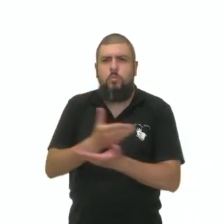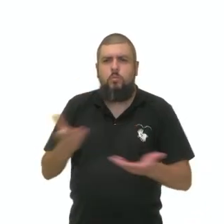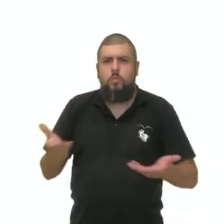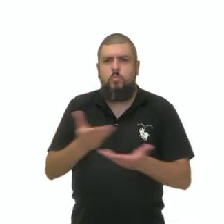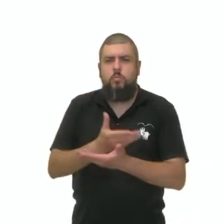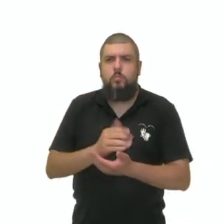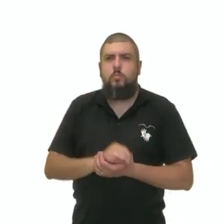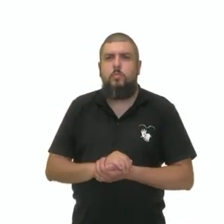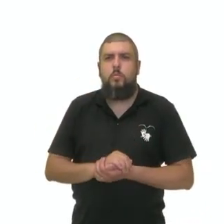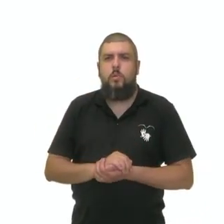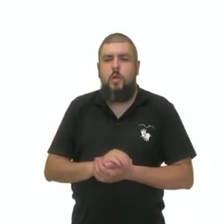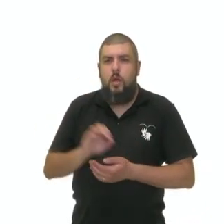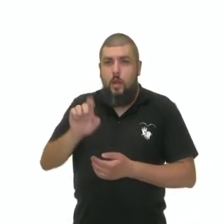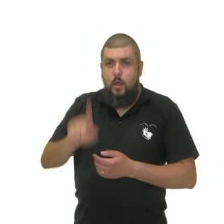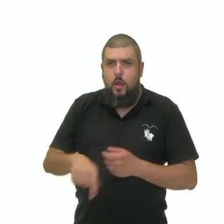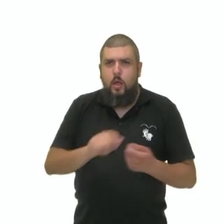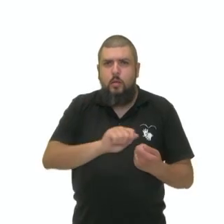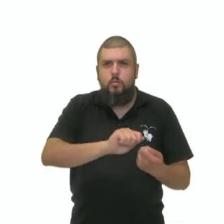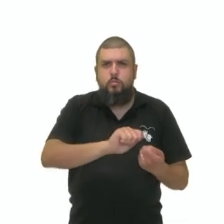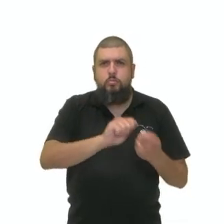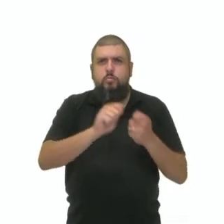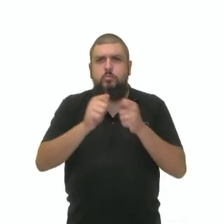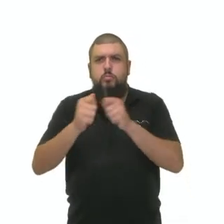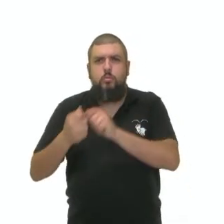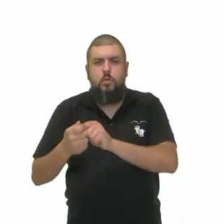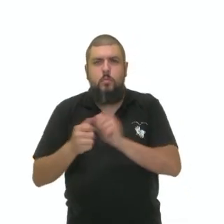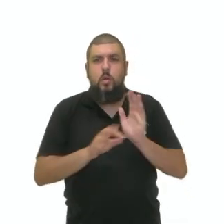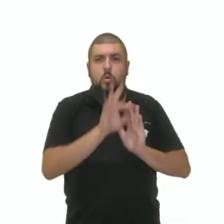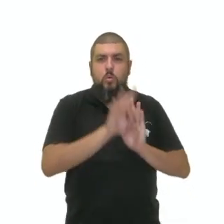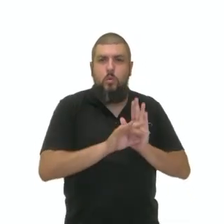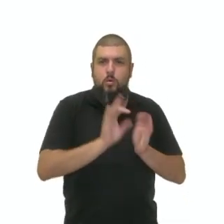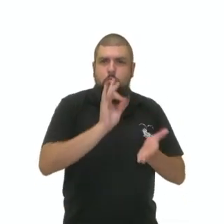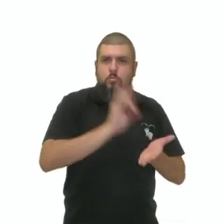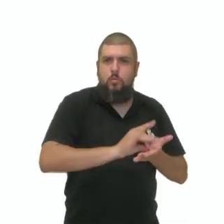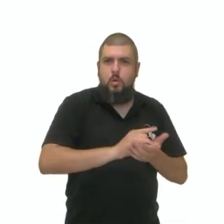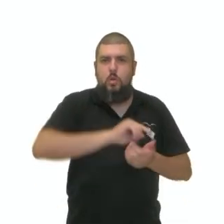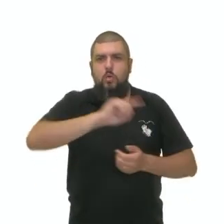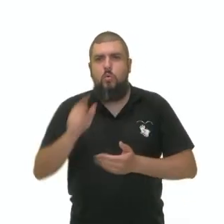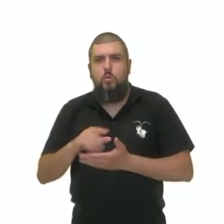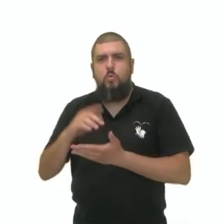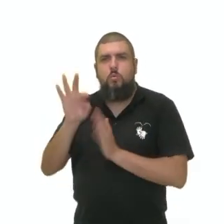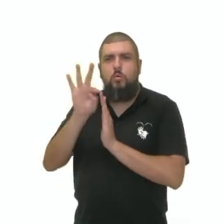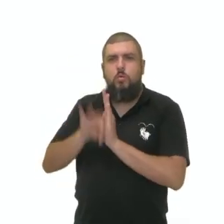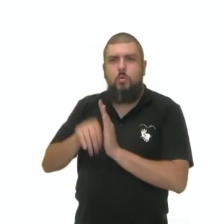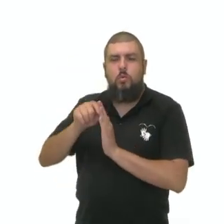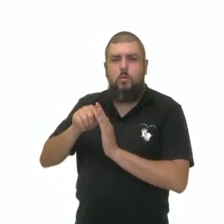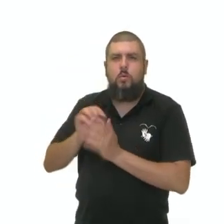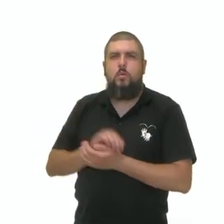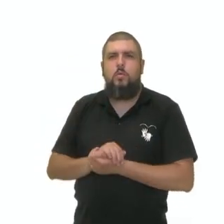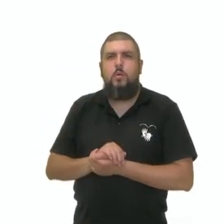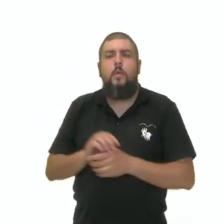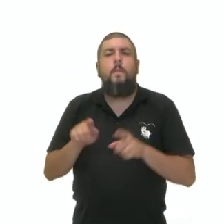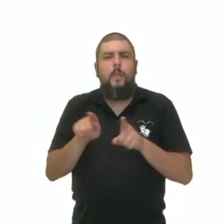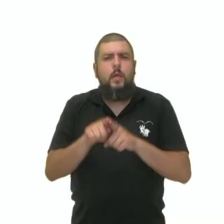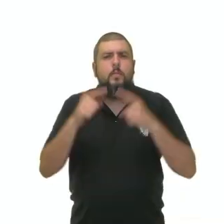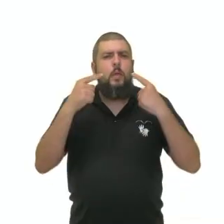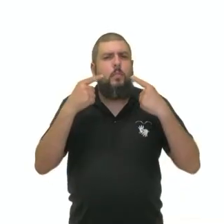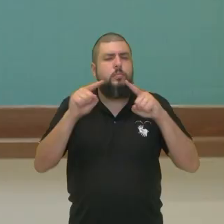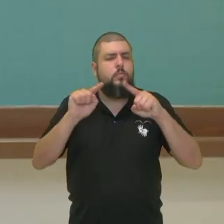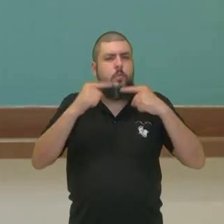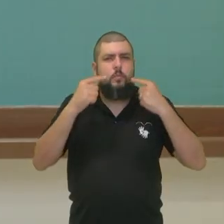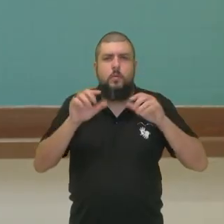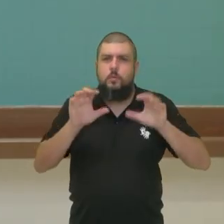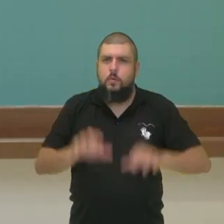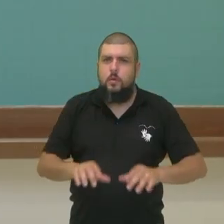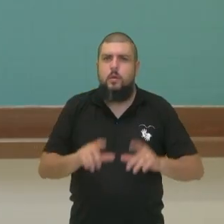uma releitura. Esse diálogo ocorre também em outras áreas, como música, quadros, publicidade, entre